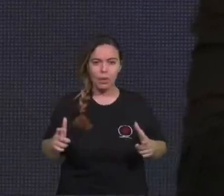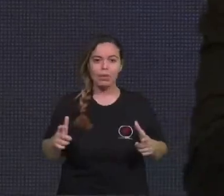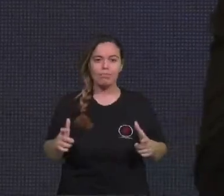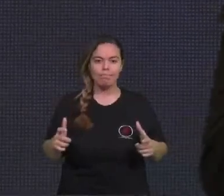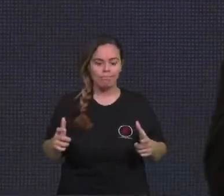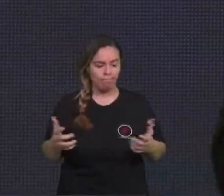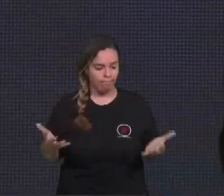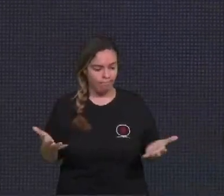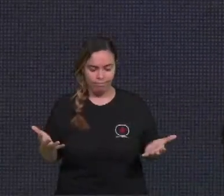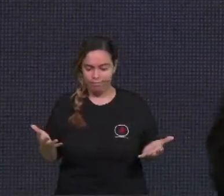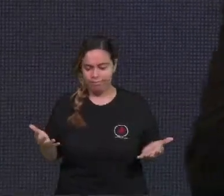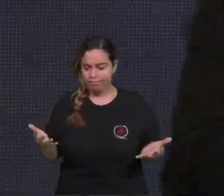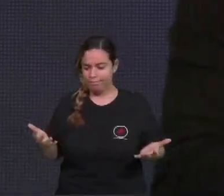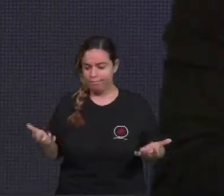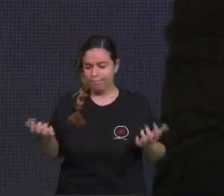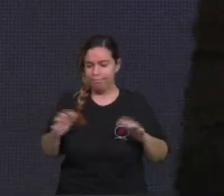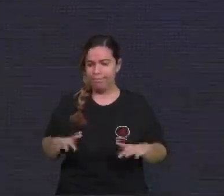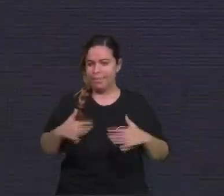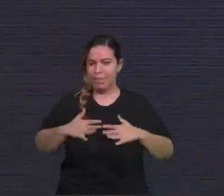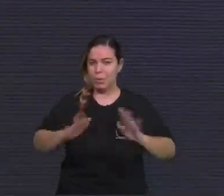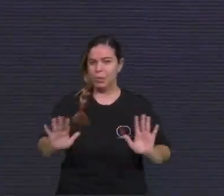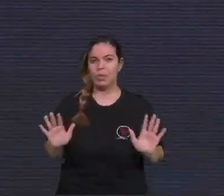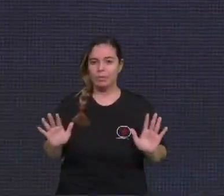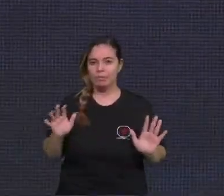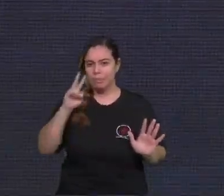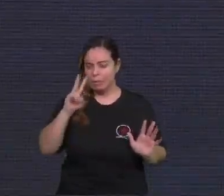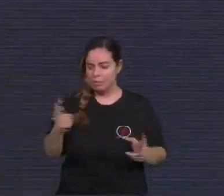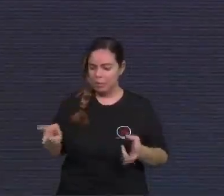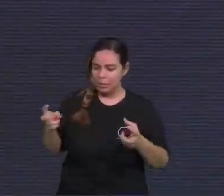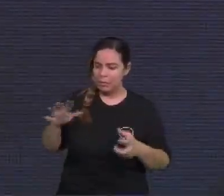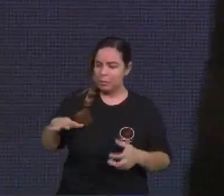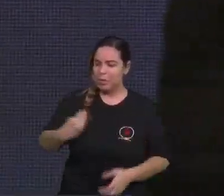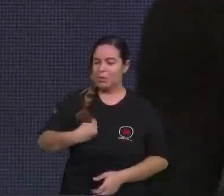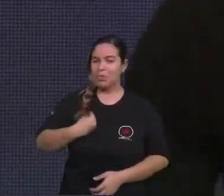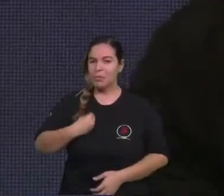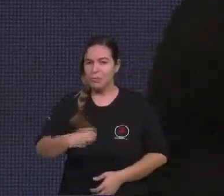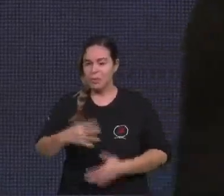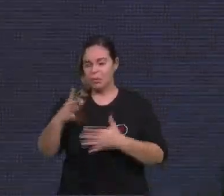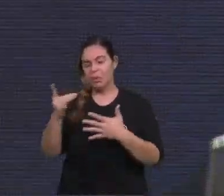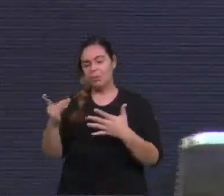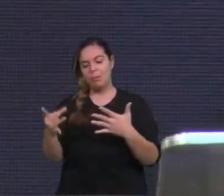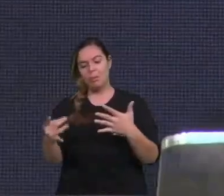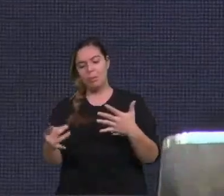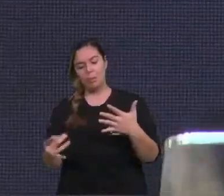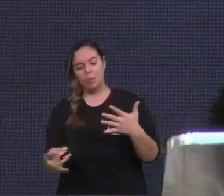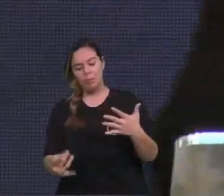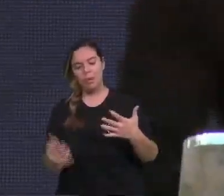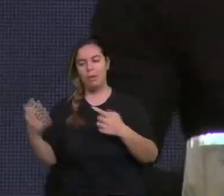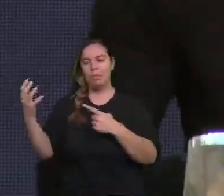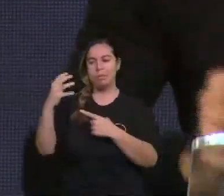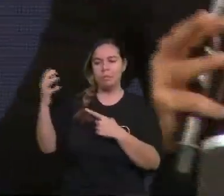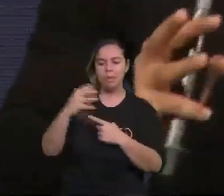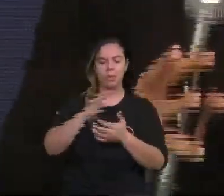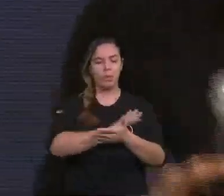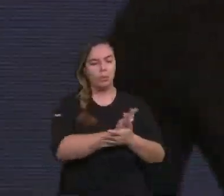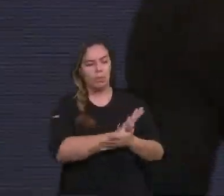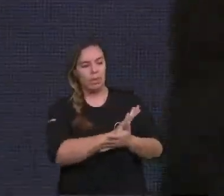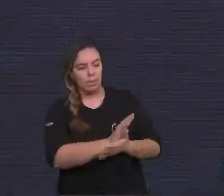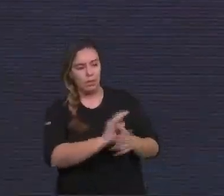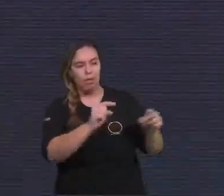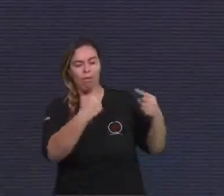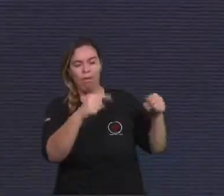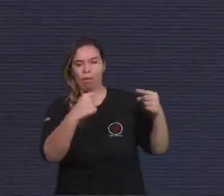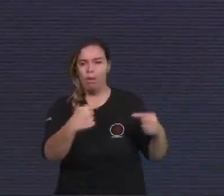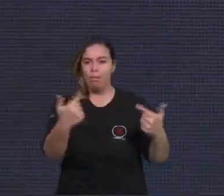E ele não gostou do que viu. Ele olhou para onde estava, o que estava vivendo, o que estava acontecendo, todas as pressões, humilhações,